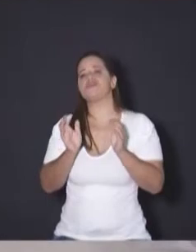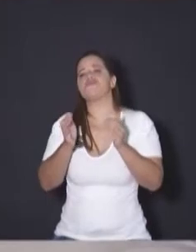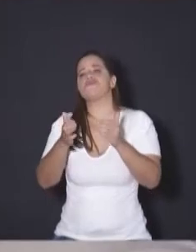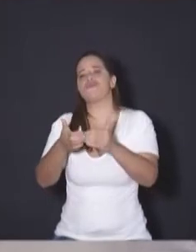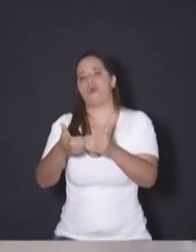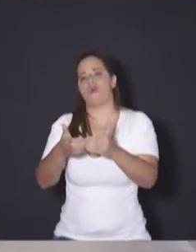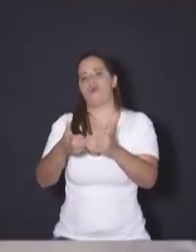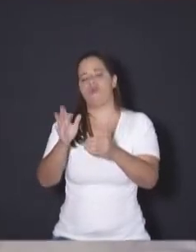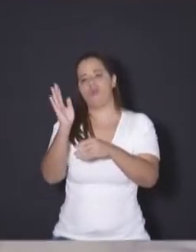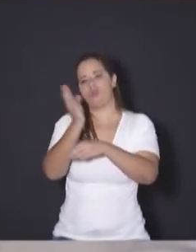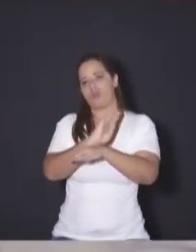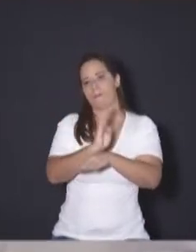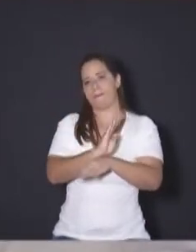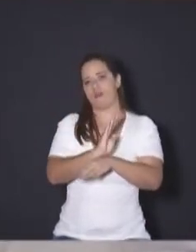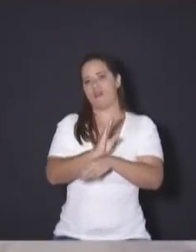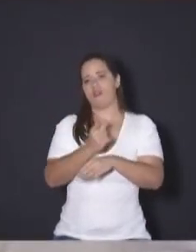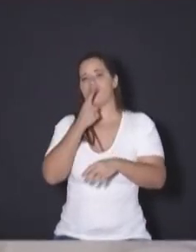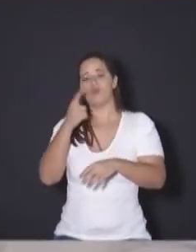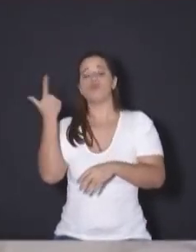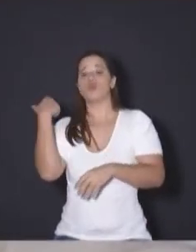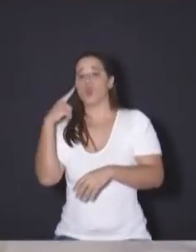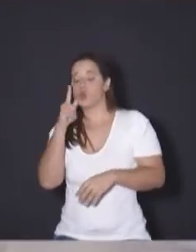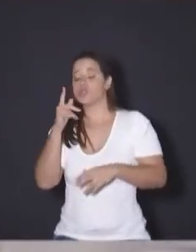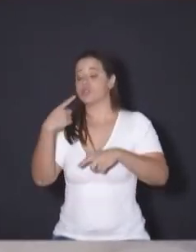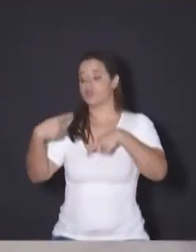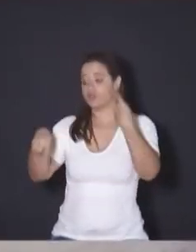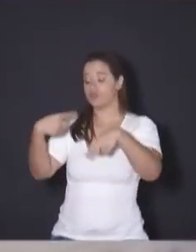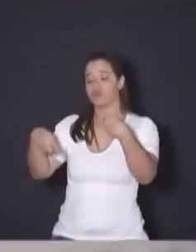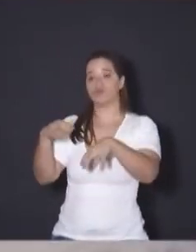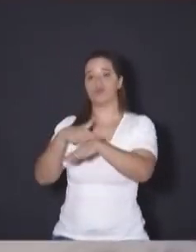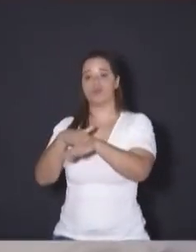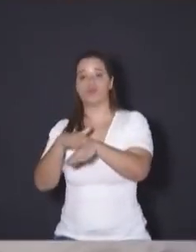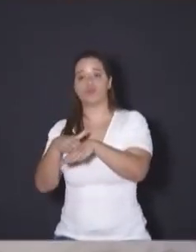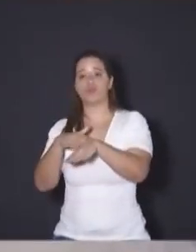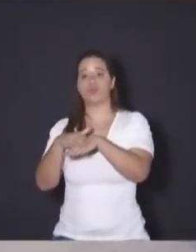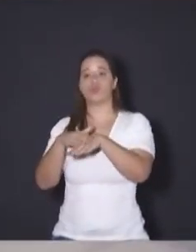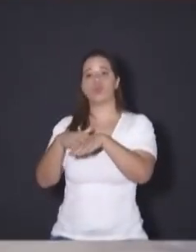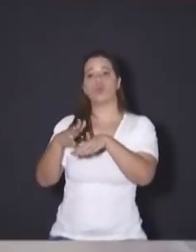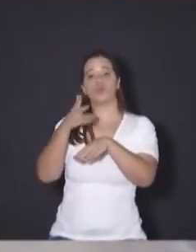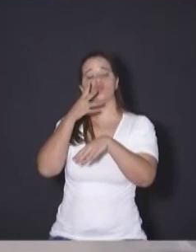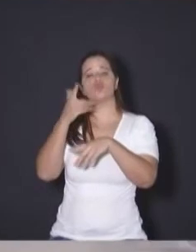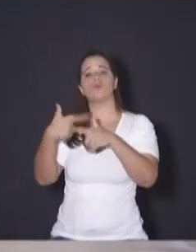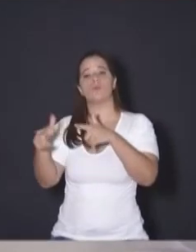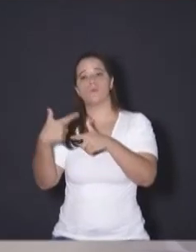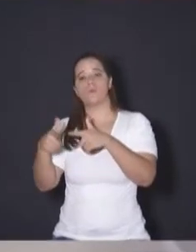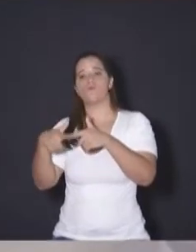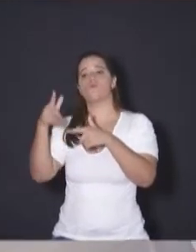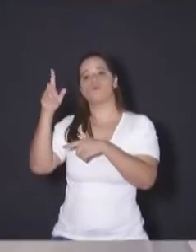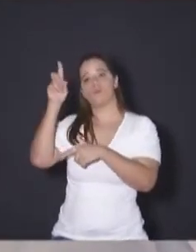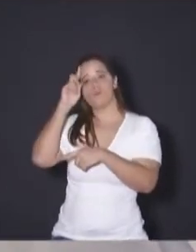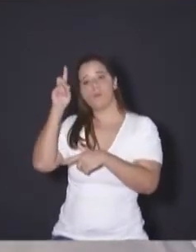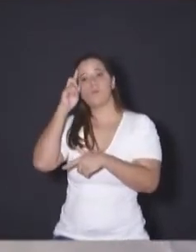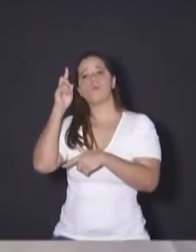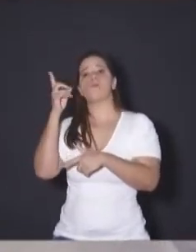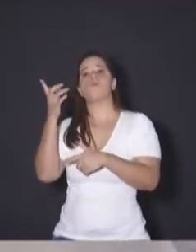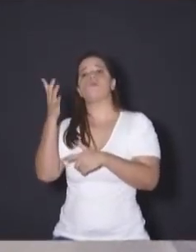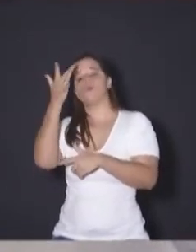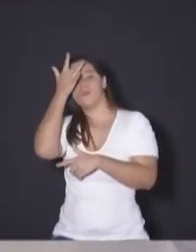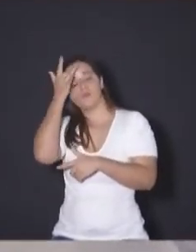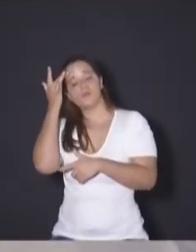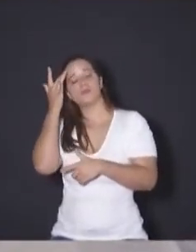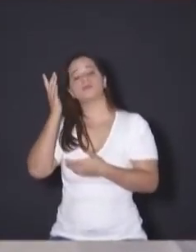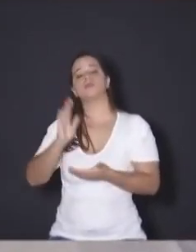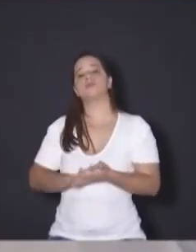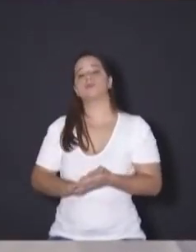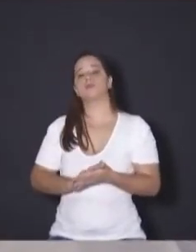bairros neste fim de você consegue discutir a o problema do dia o cotidiano das pessoas